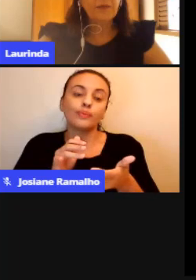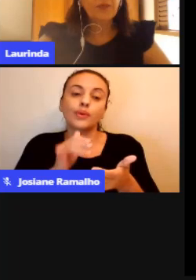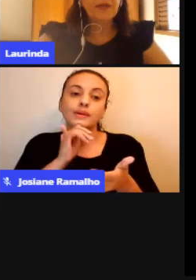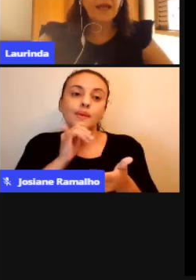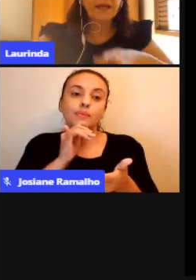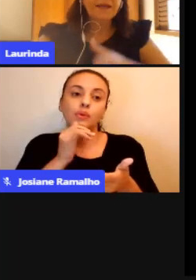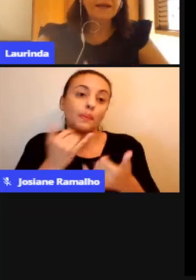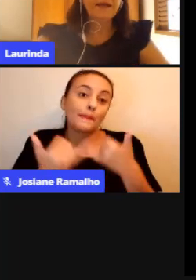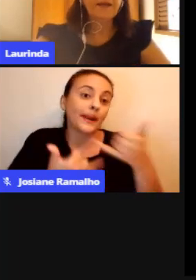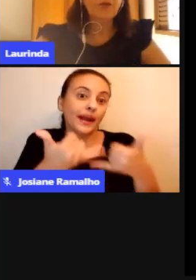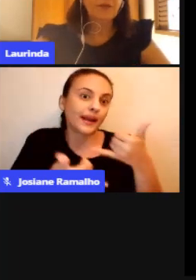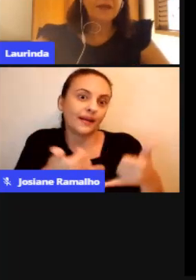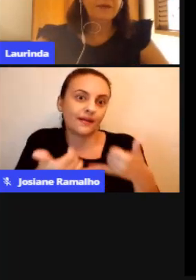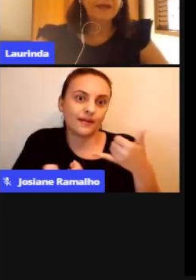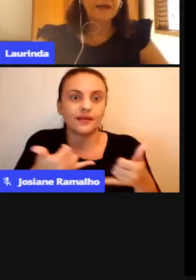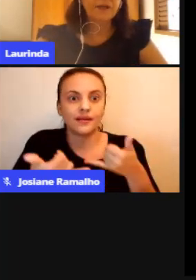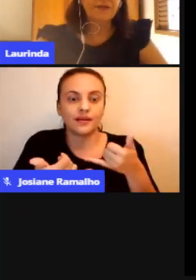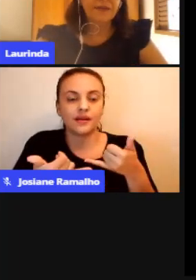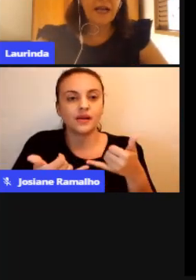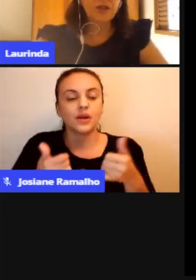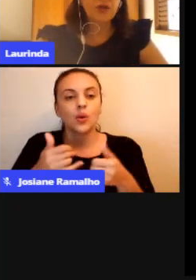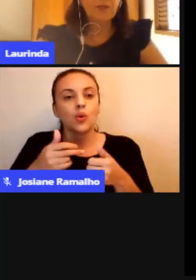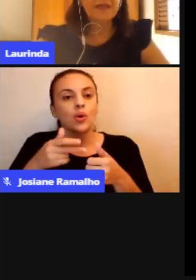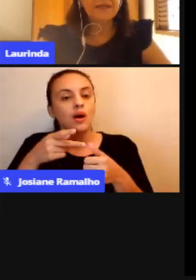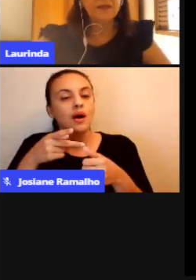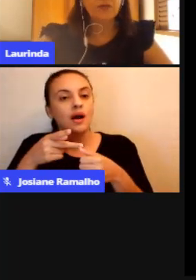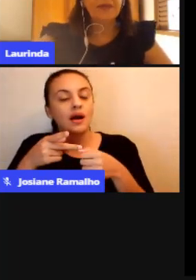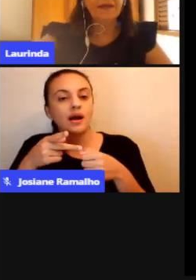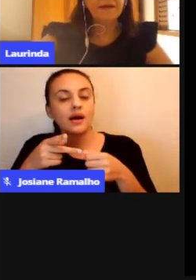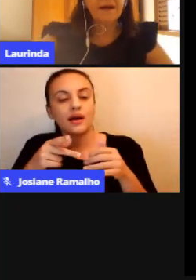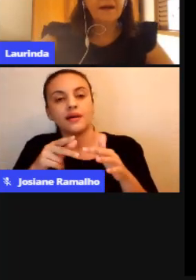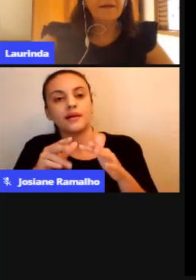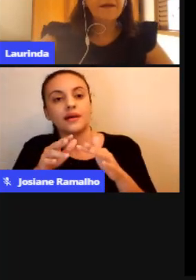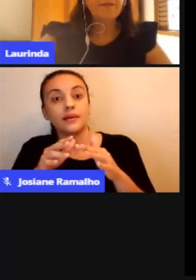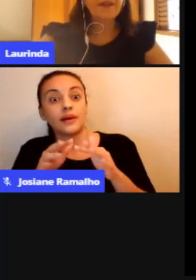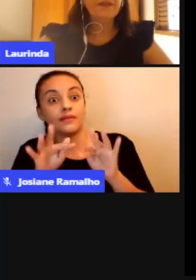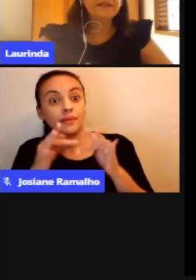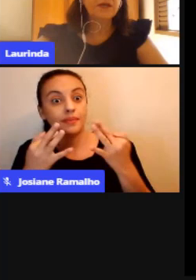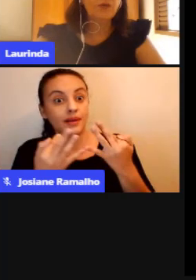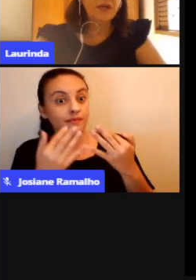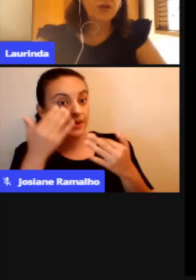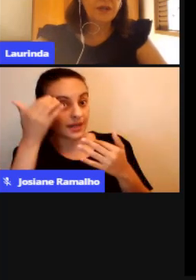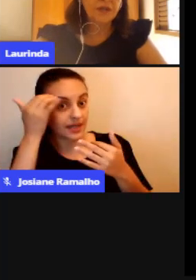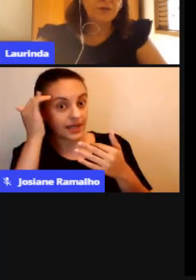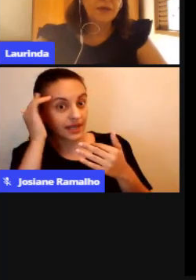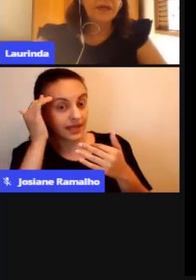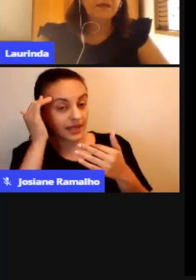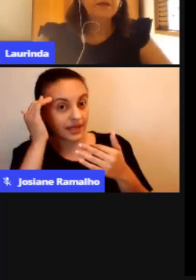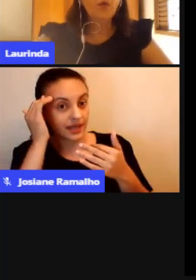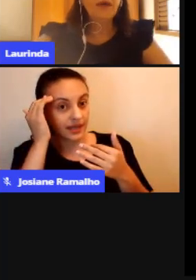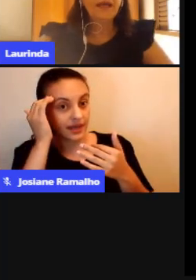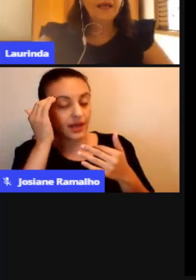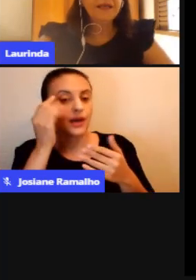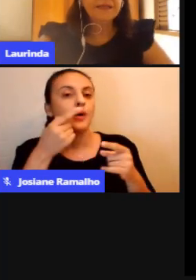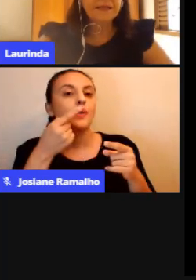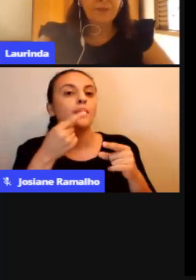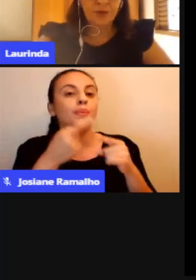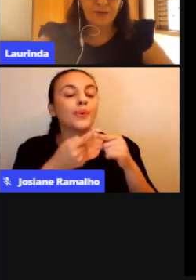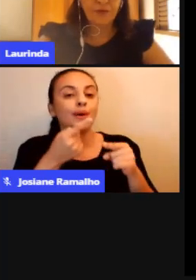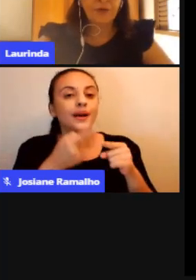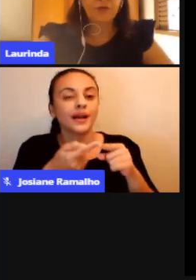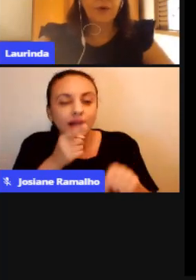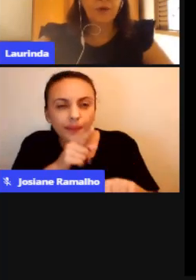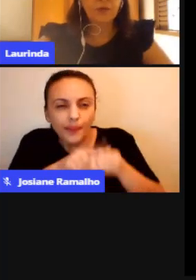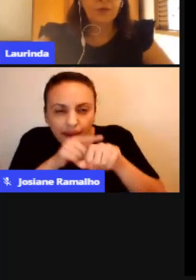ele vai entender por que naquele momento daquela atividade eu preciso brincar para fazer o registro. Então,